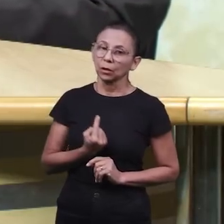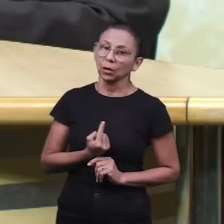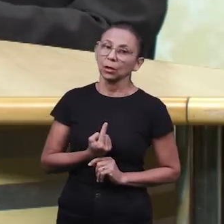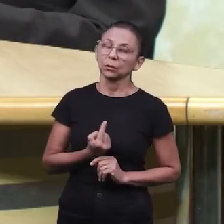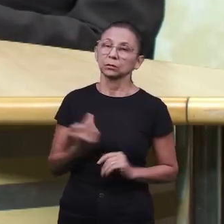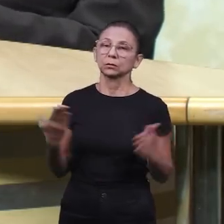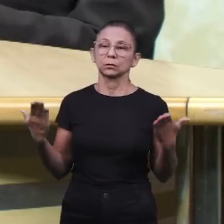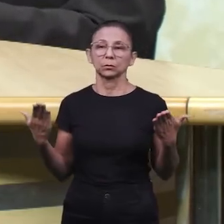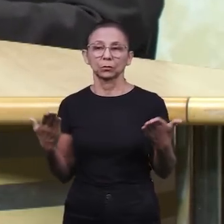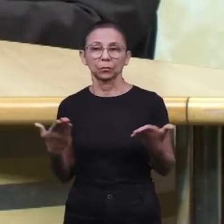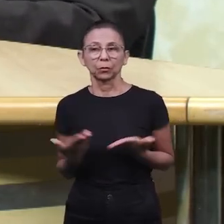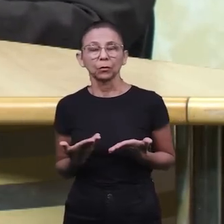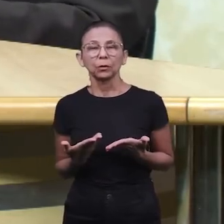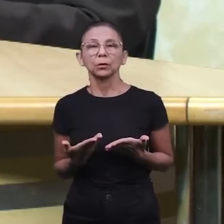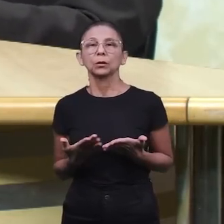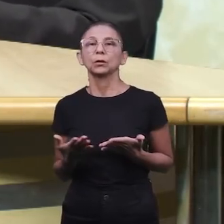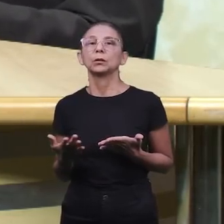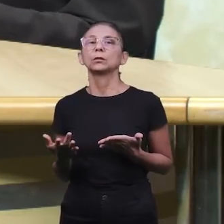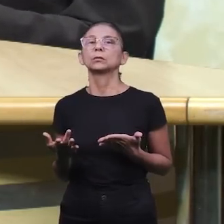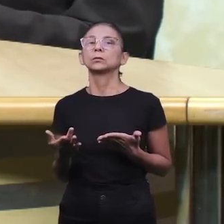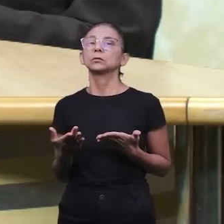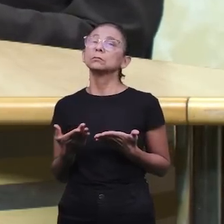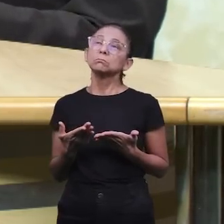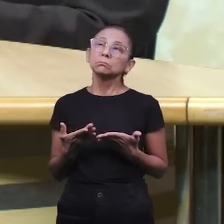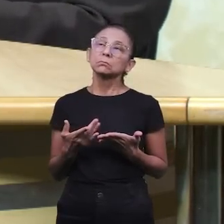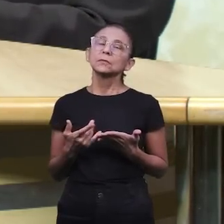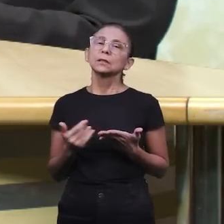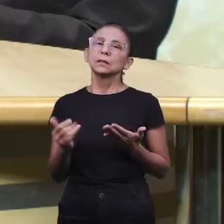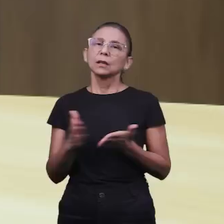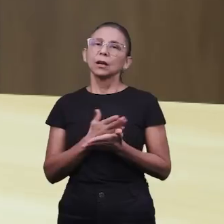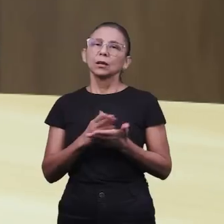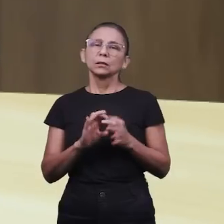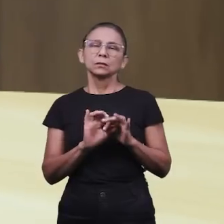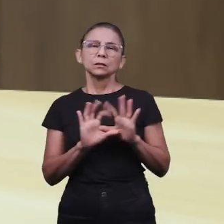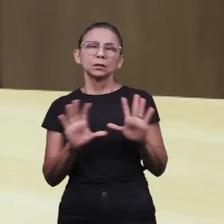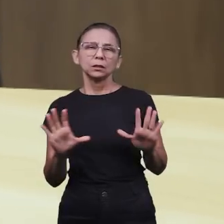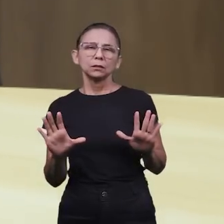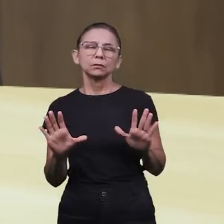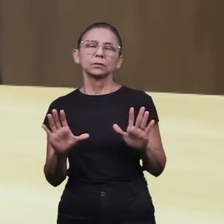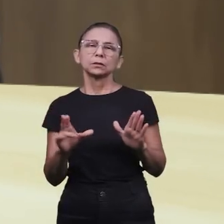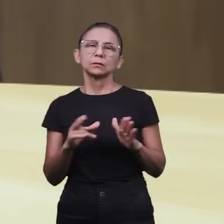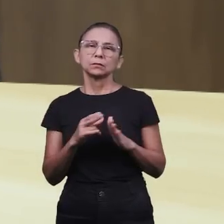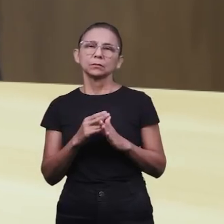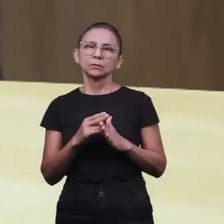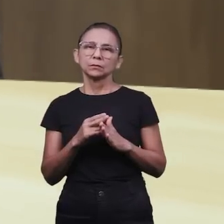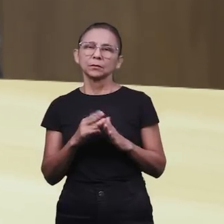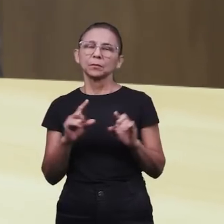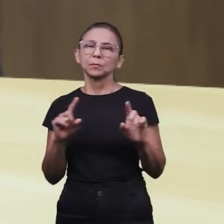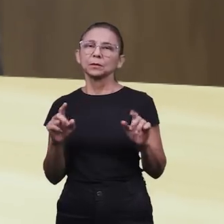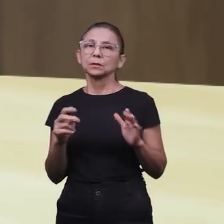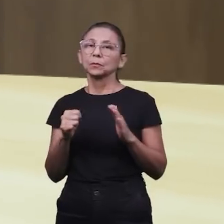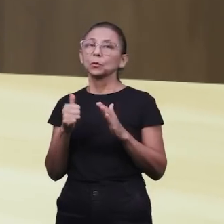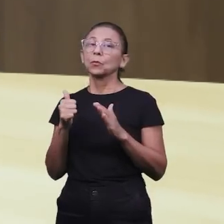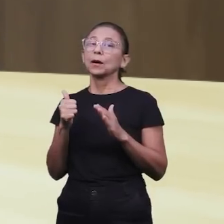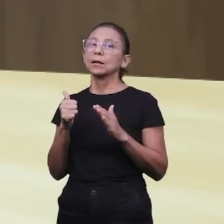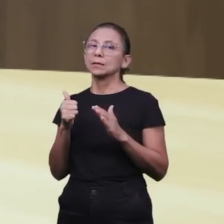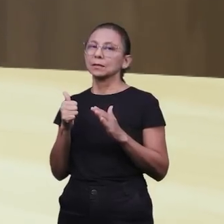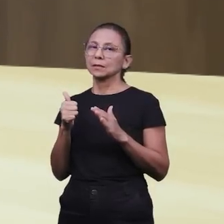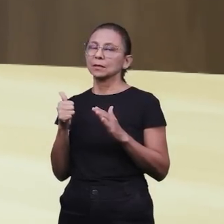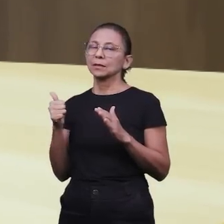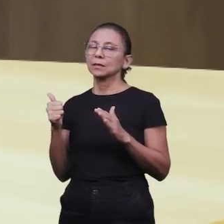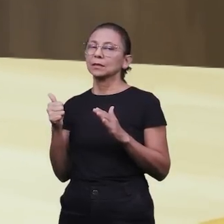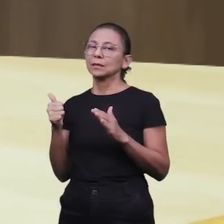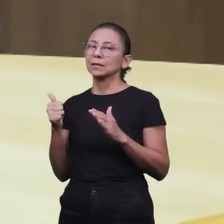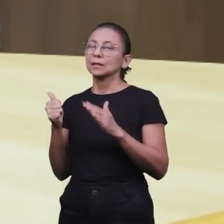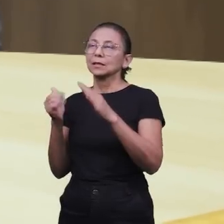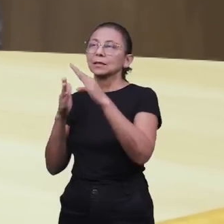certas liberdades hoje, limitadas, mas temos algumas liberdades. Mas estamos caminhando para lá e vemos que